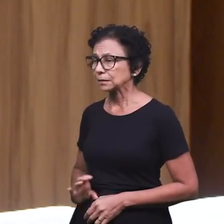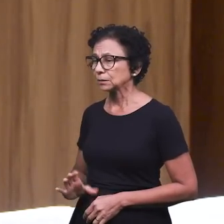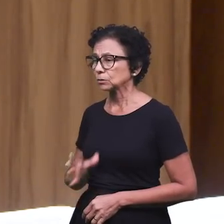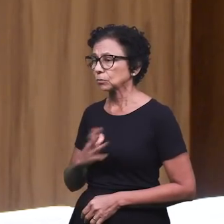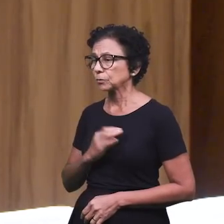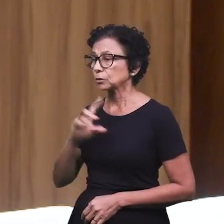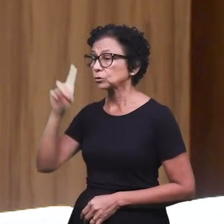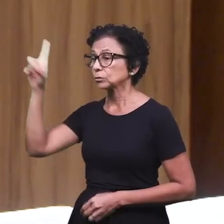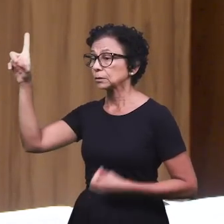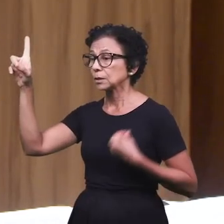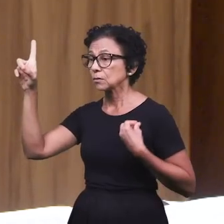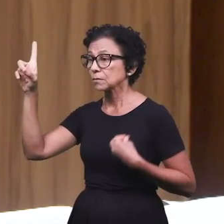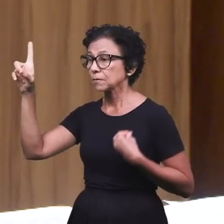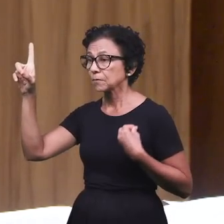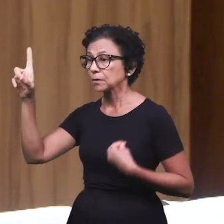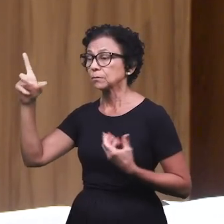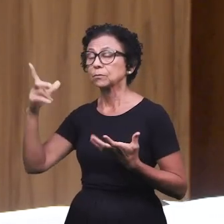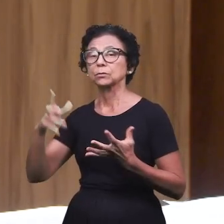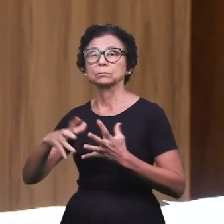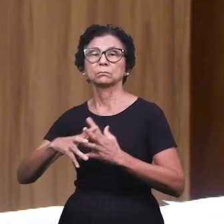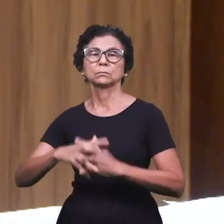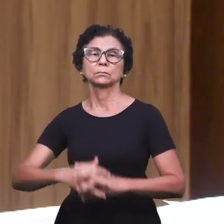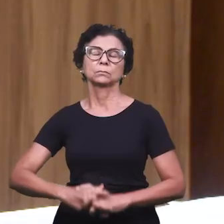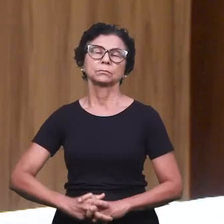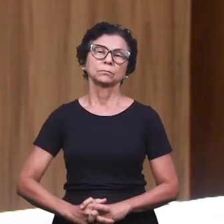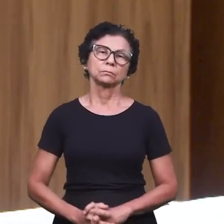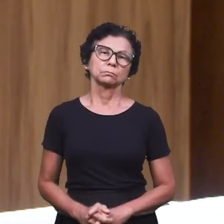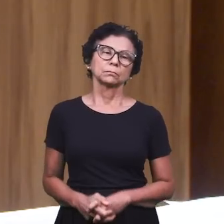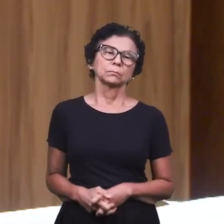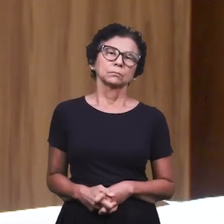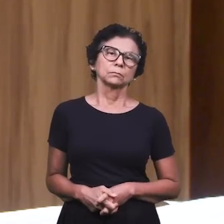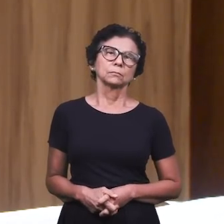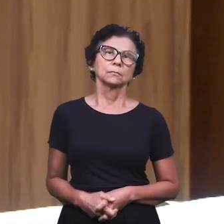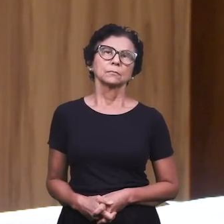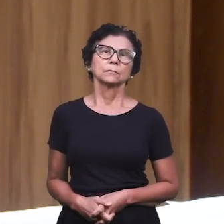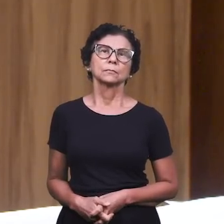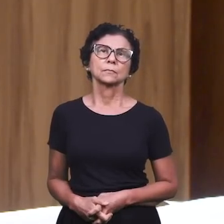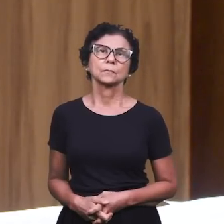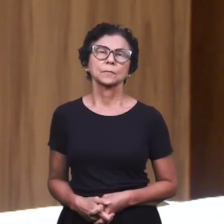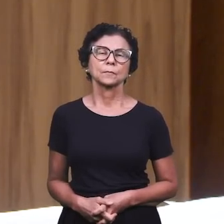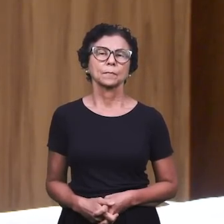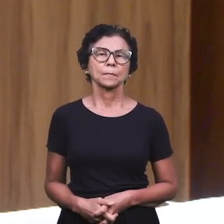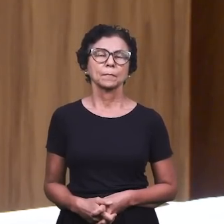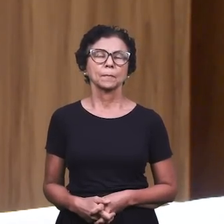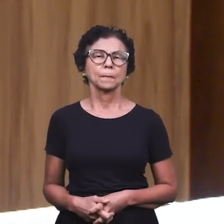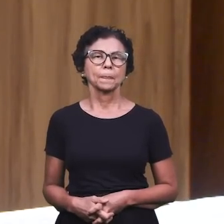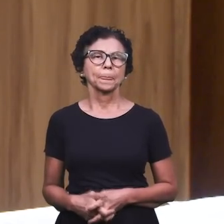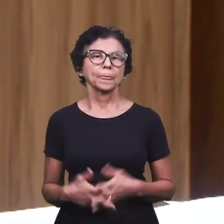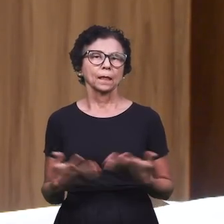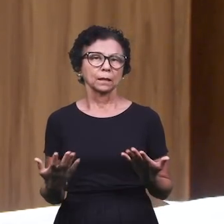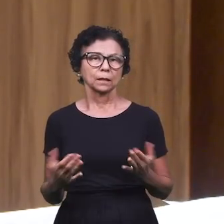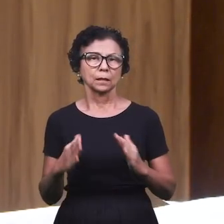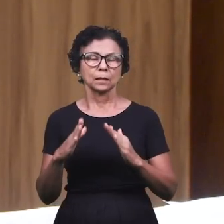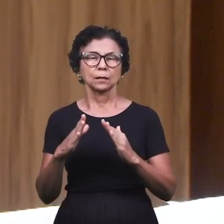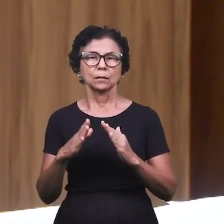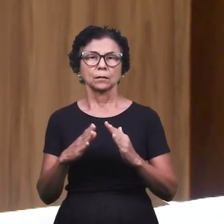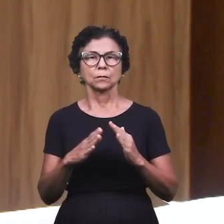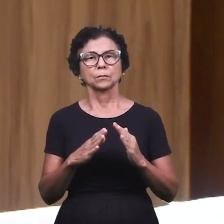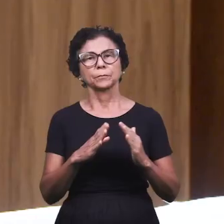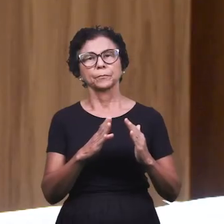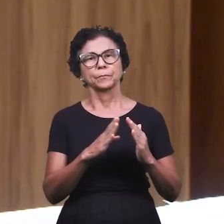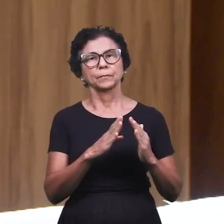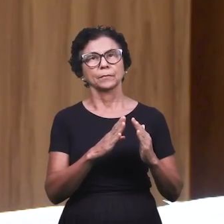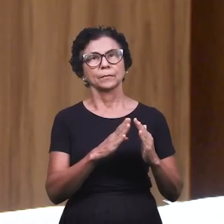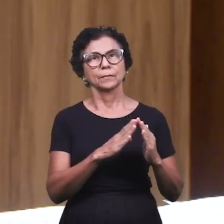ali que muitos, até a igreja romana, com todo respeito, mas tomou